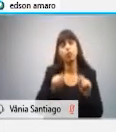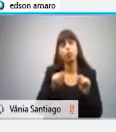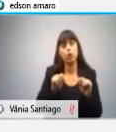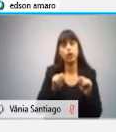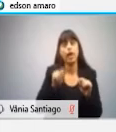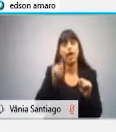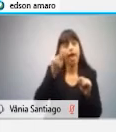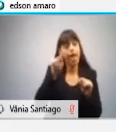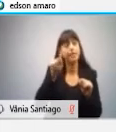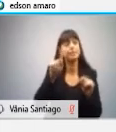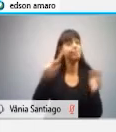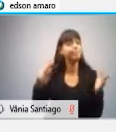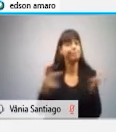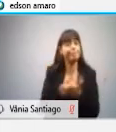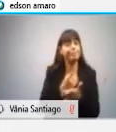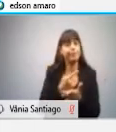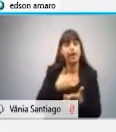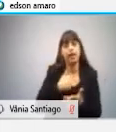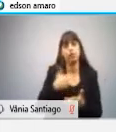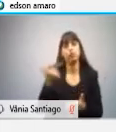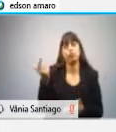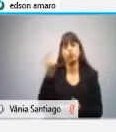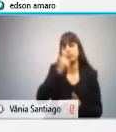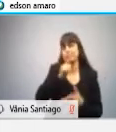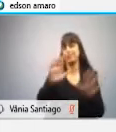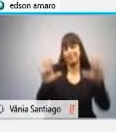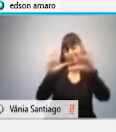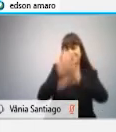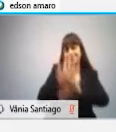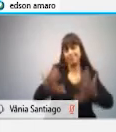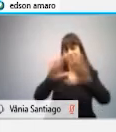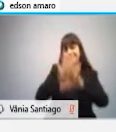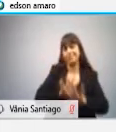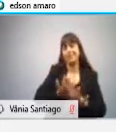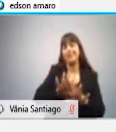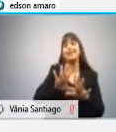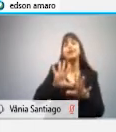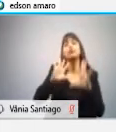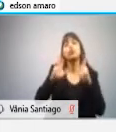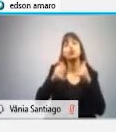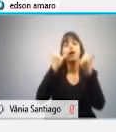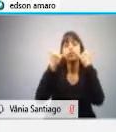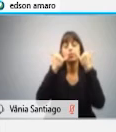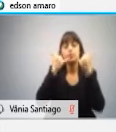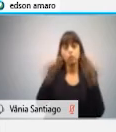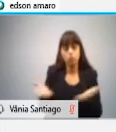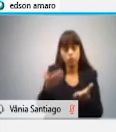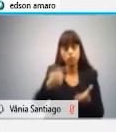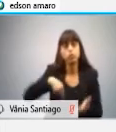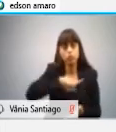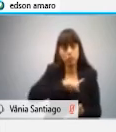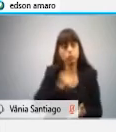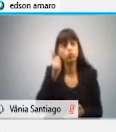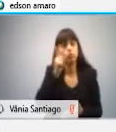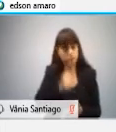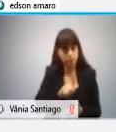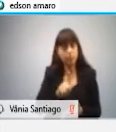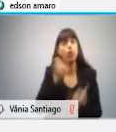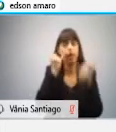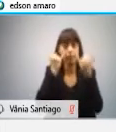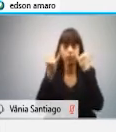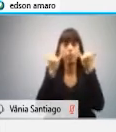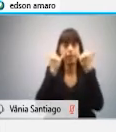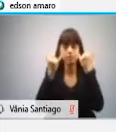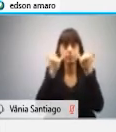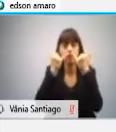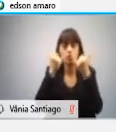ele é muito complexo, eu não sou capaz de processar, volto a dizer o que eu disse no começo, hoje nós somos capazes de processar essa informação. O que significa isso?